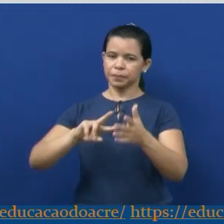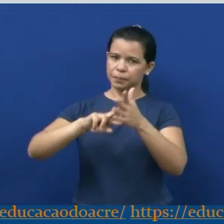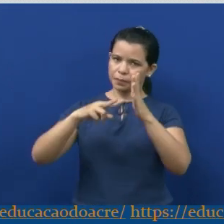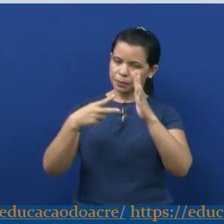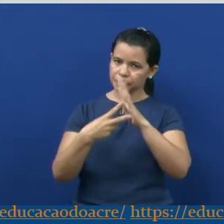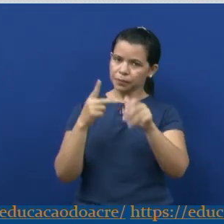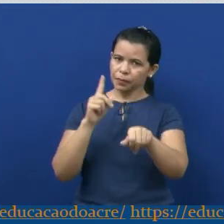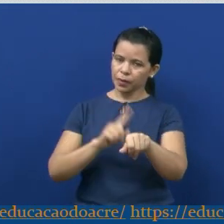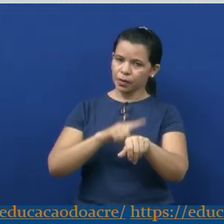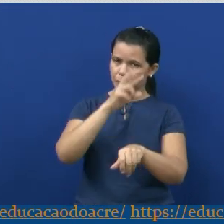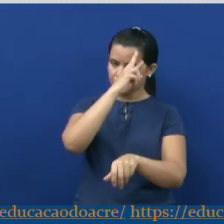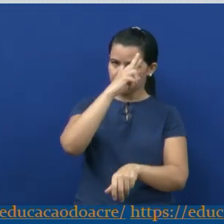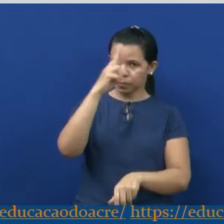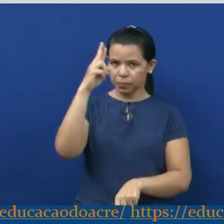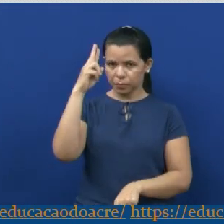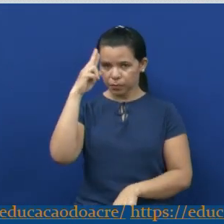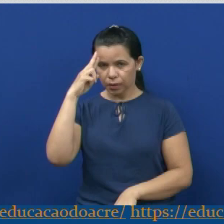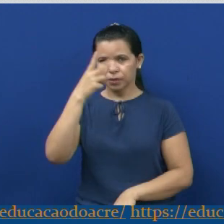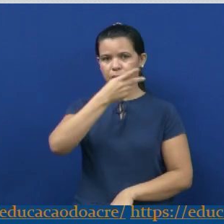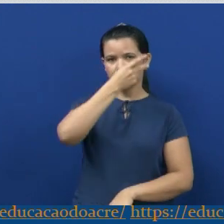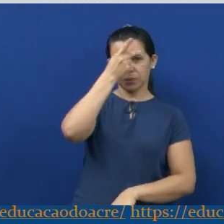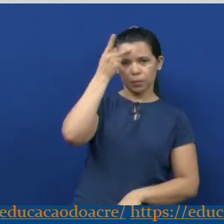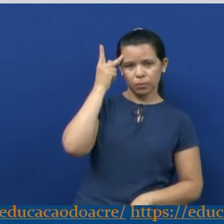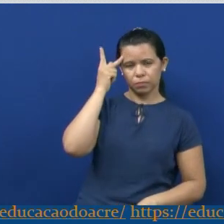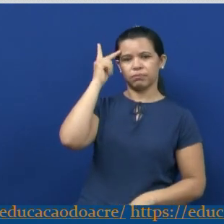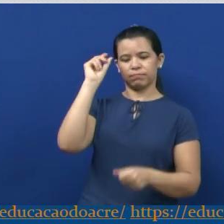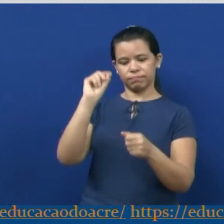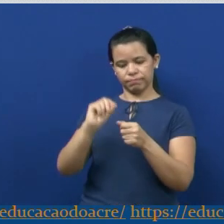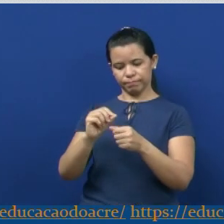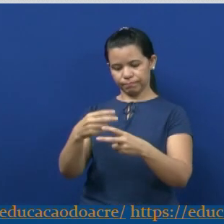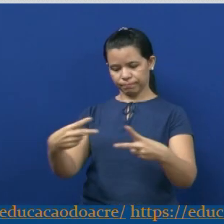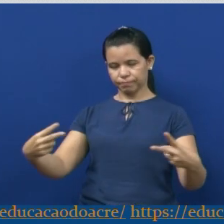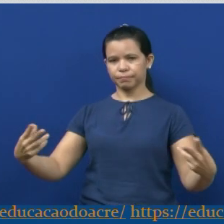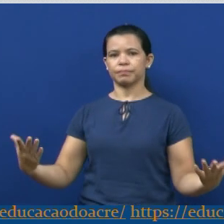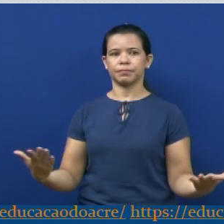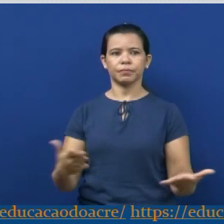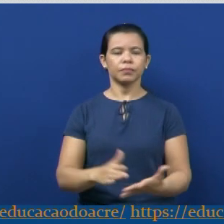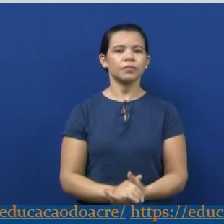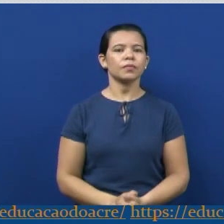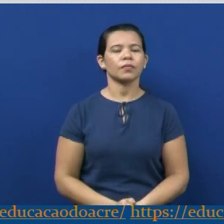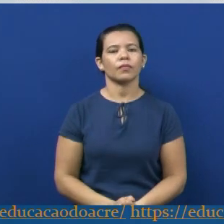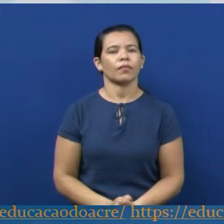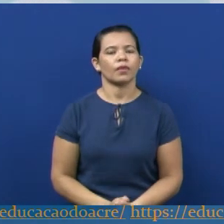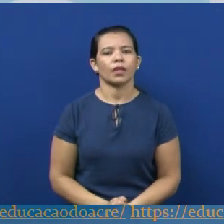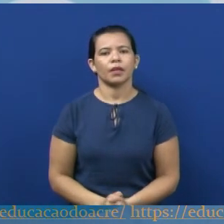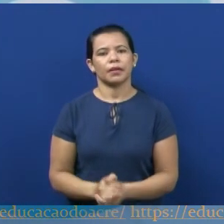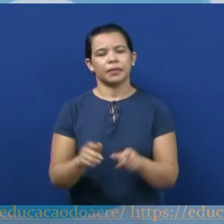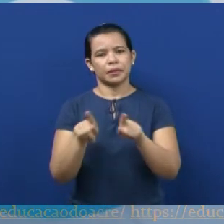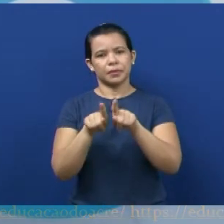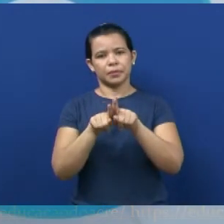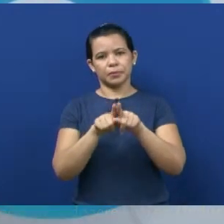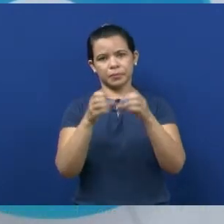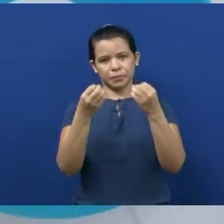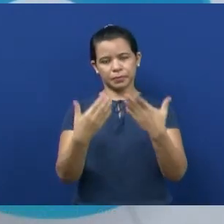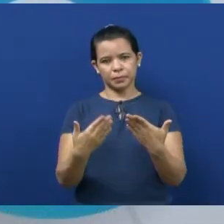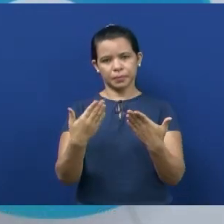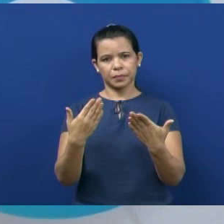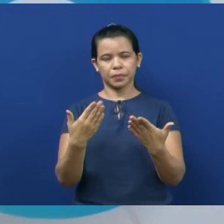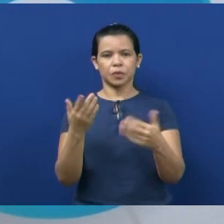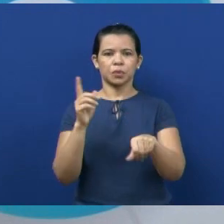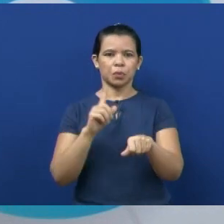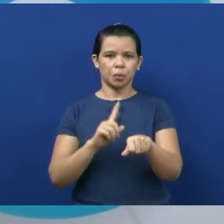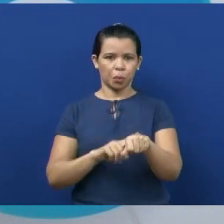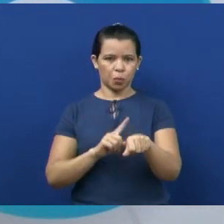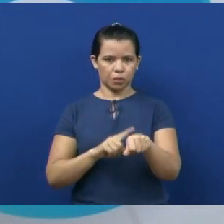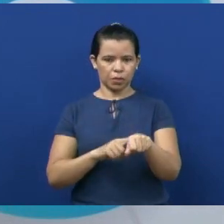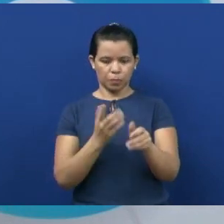desenvolve a ação do ser humano no tempo. E falando ainda sobre esse tempo cronológico, falei do